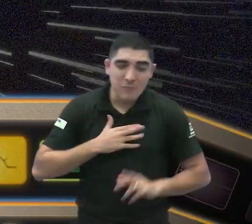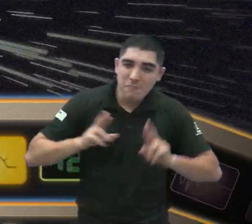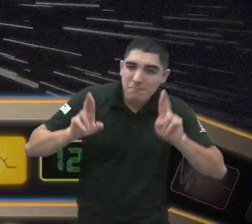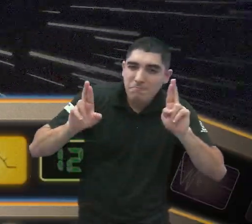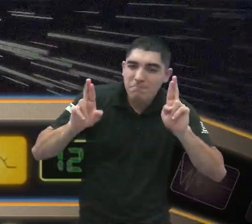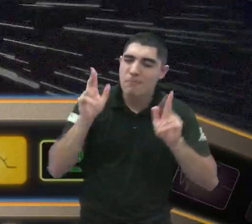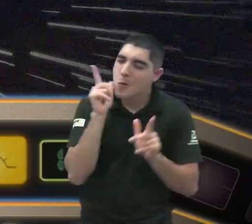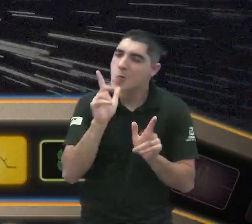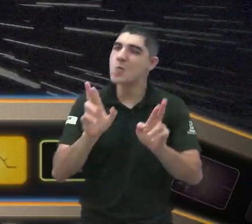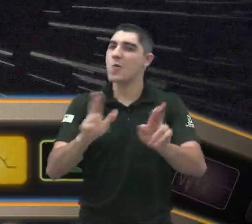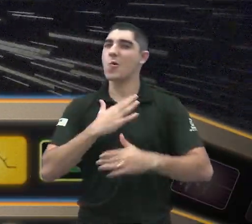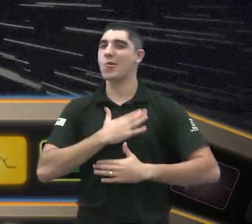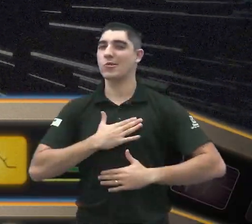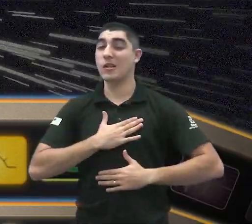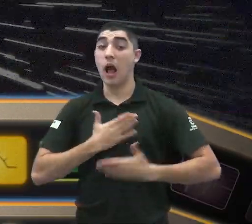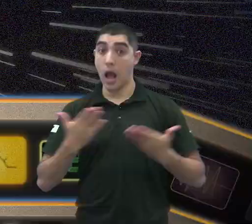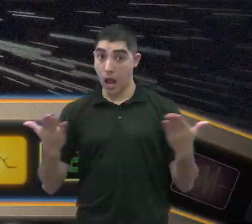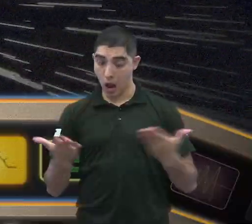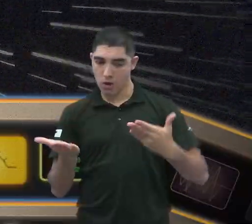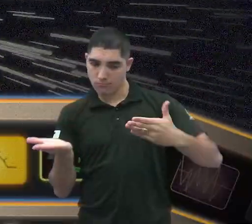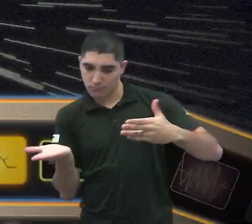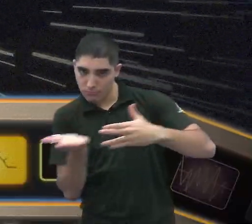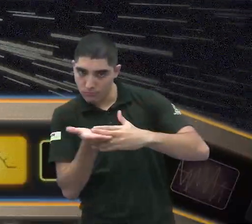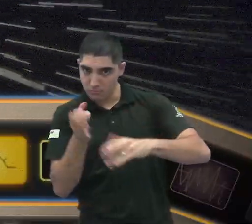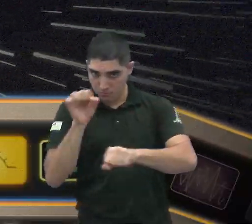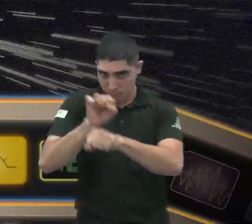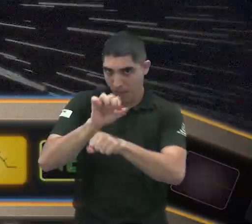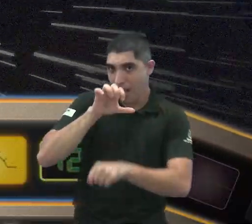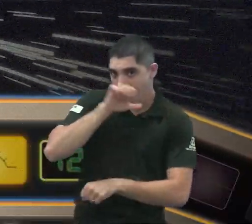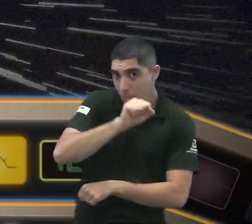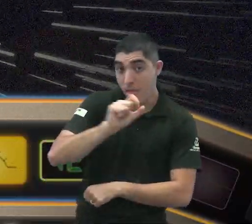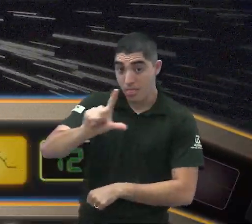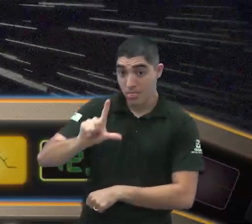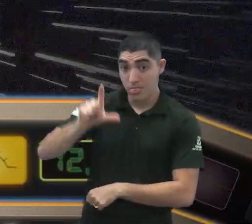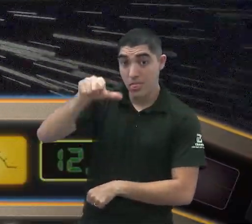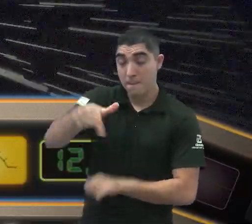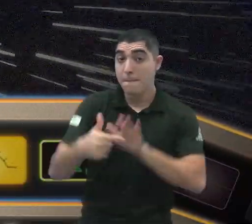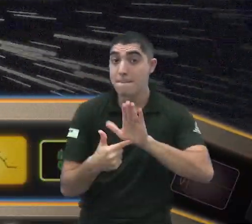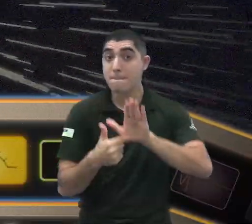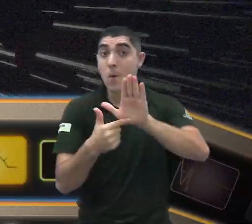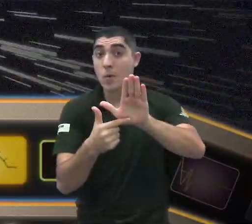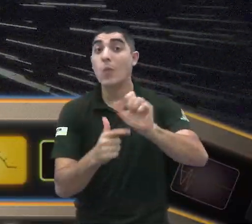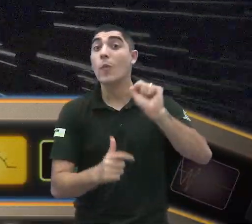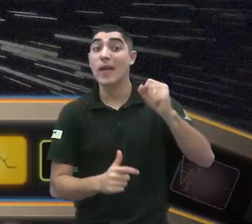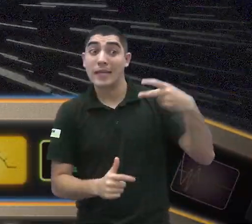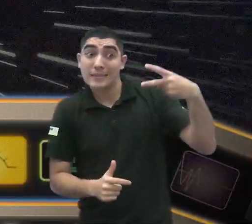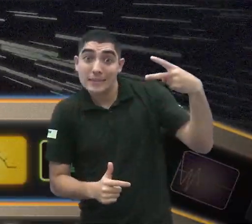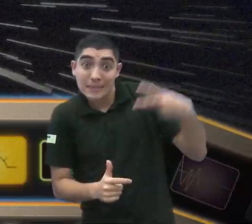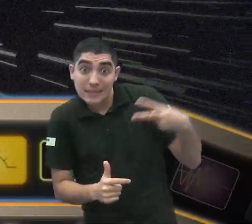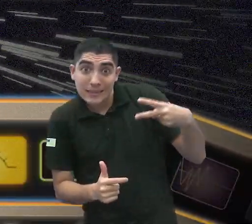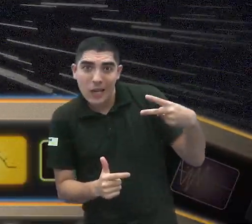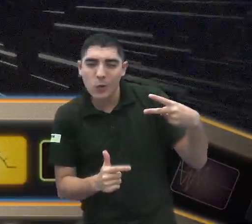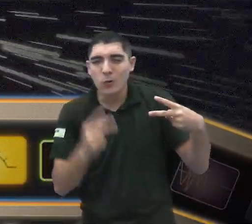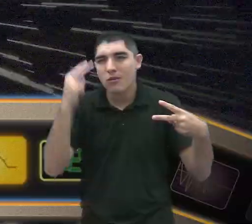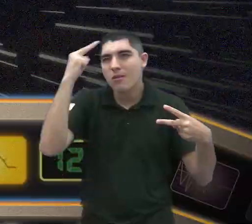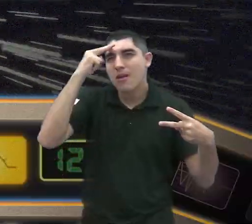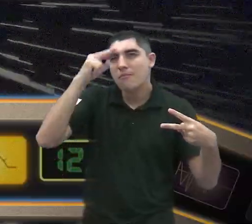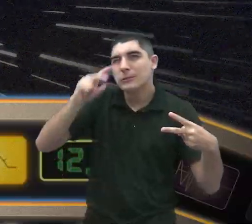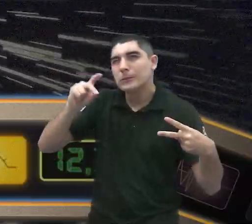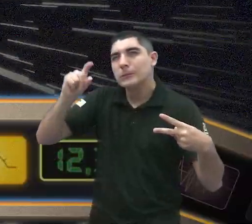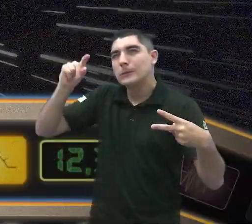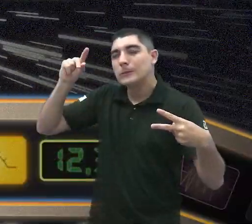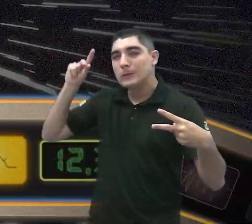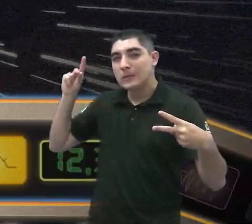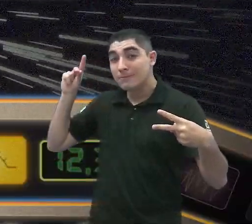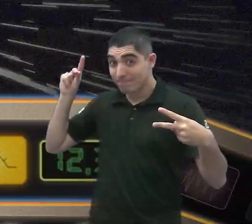Espero que sim. Agora a gente vai dar mais uma pausa e daqui a pouco vamos para a segunda parte da nossa viagem